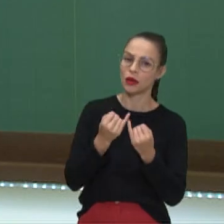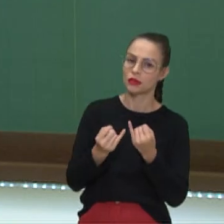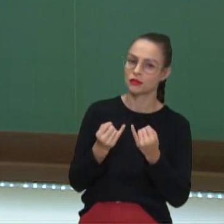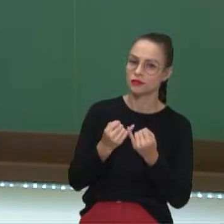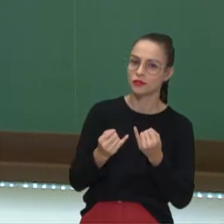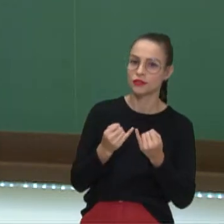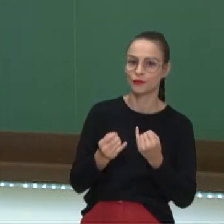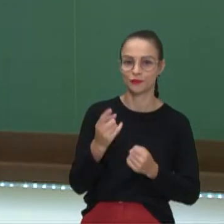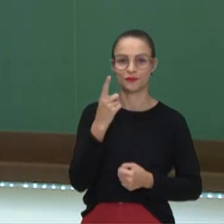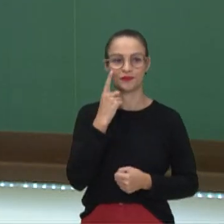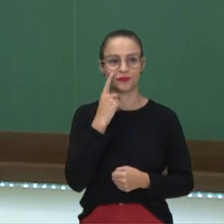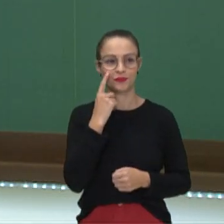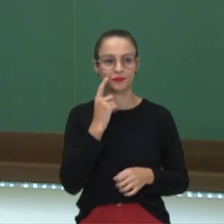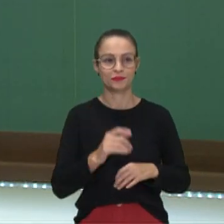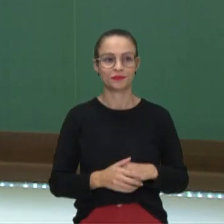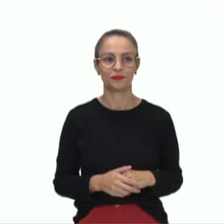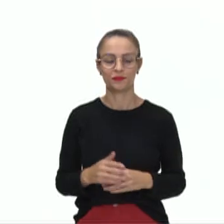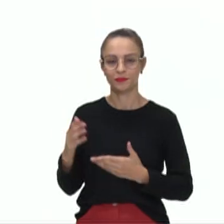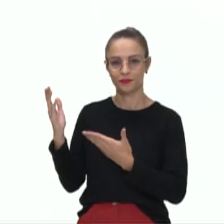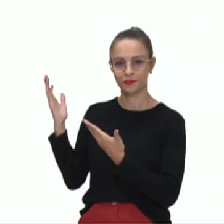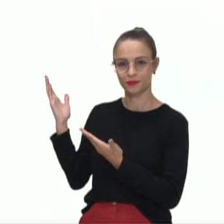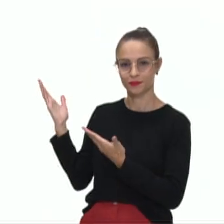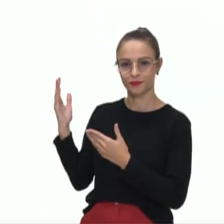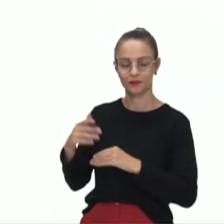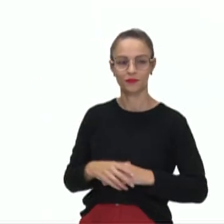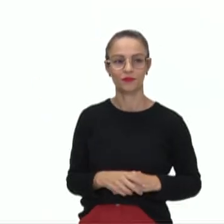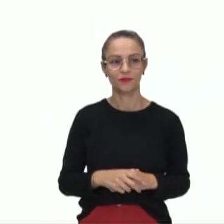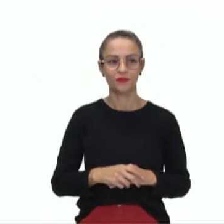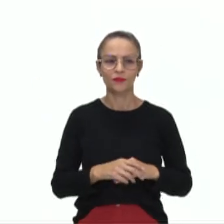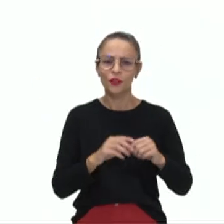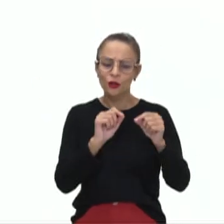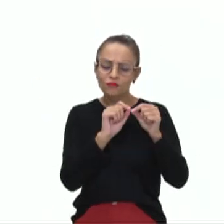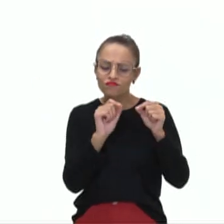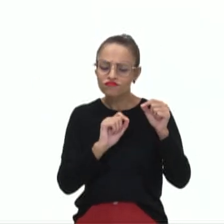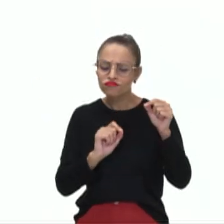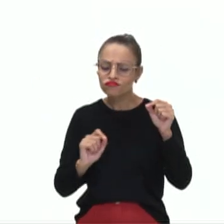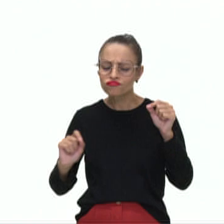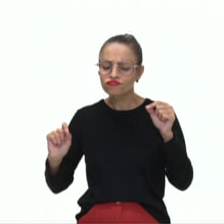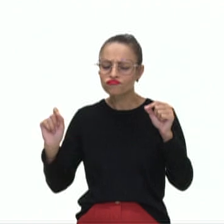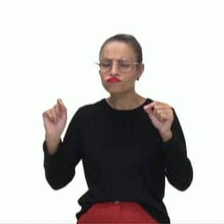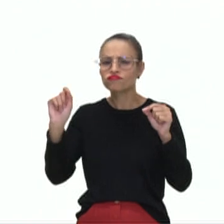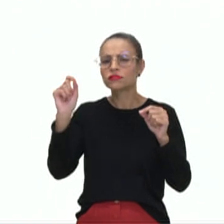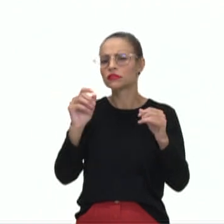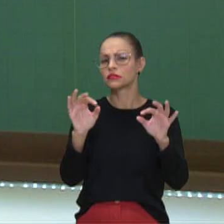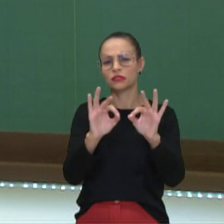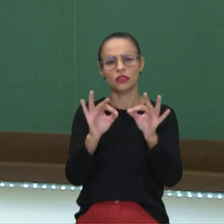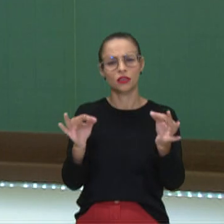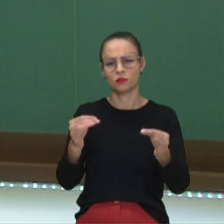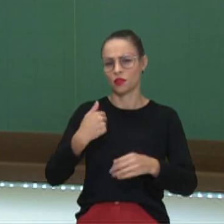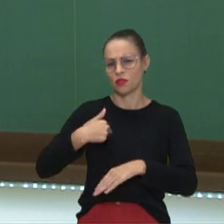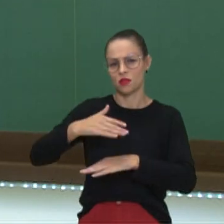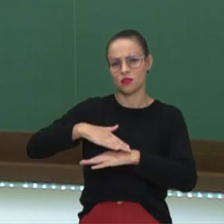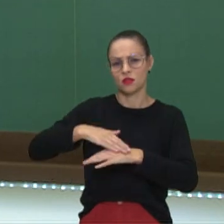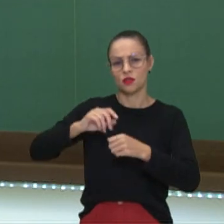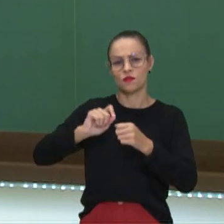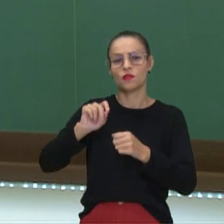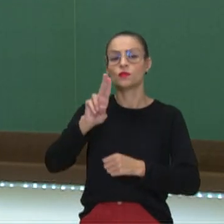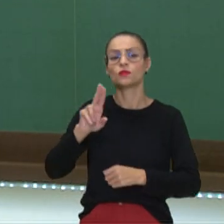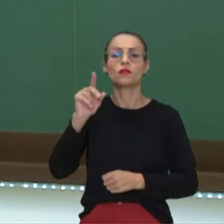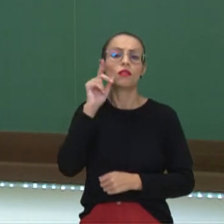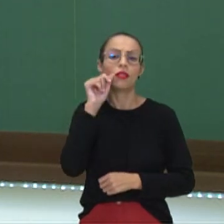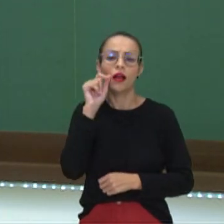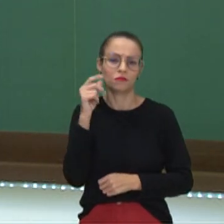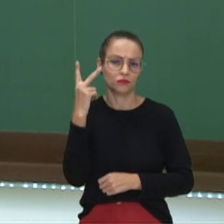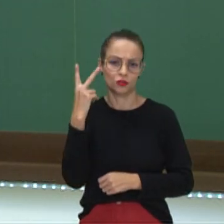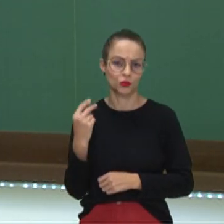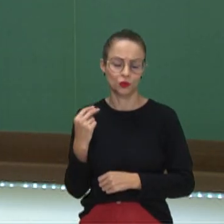parecido, né? Vamos ver? Então, ó, né? A linha é bem simples, fiz aqui com lápis de escrever normal, né? A cola,